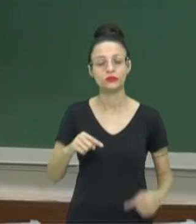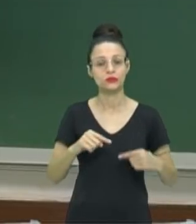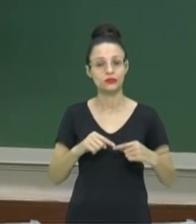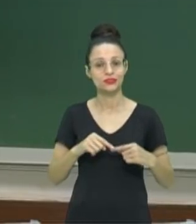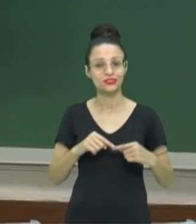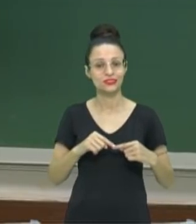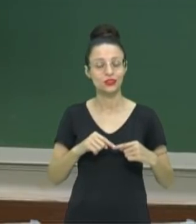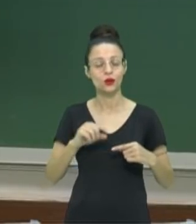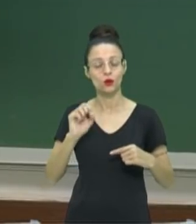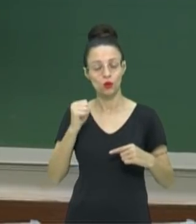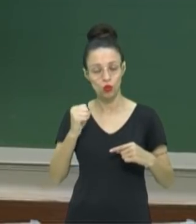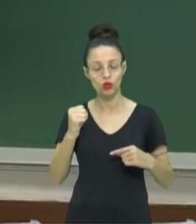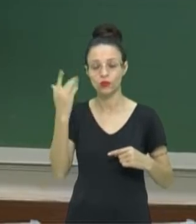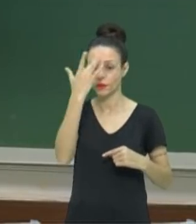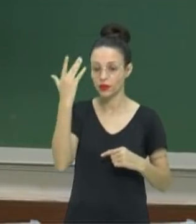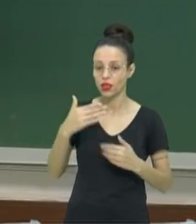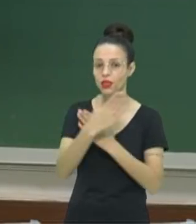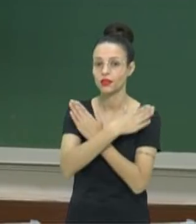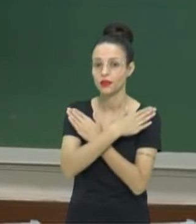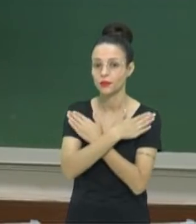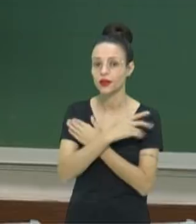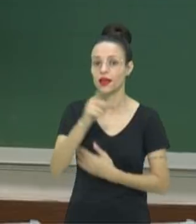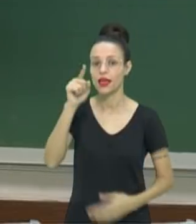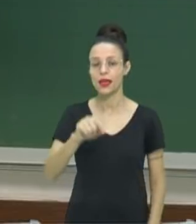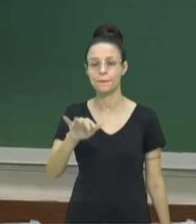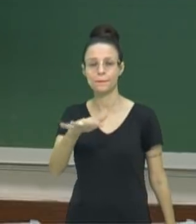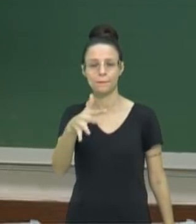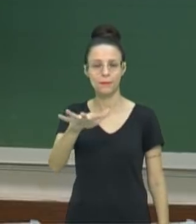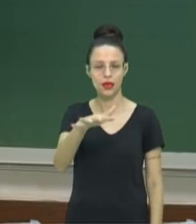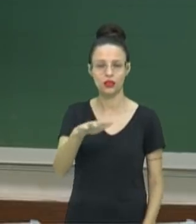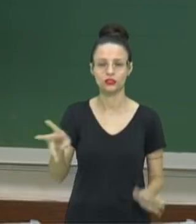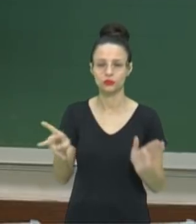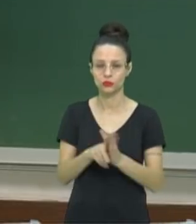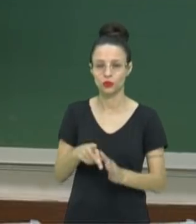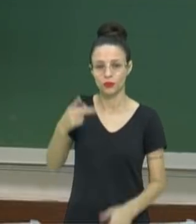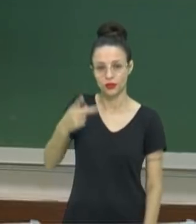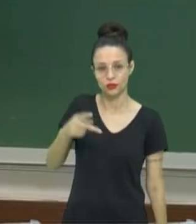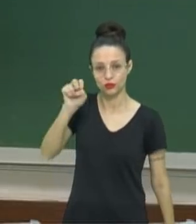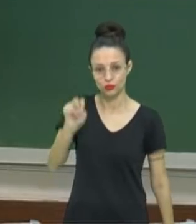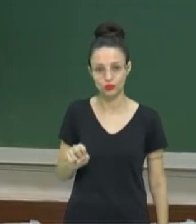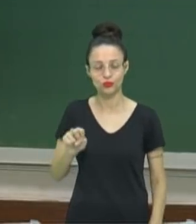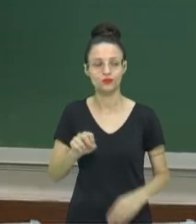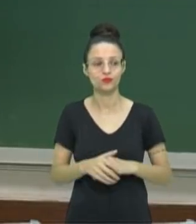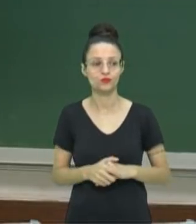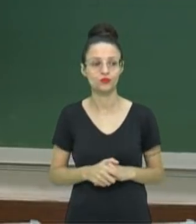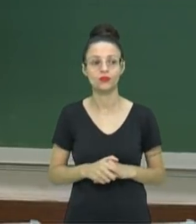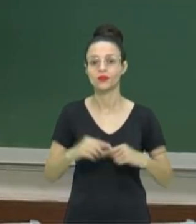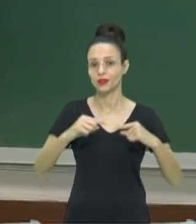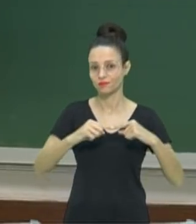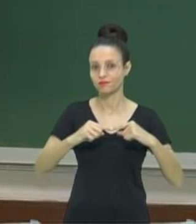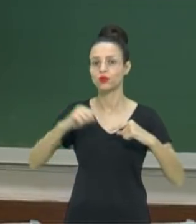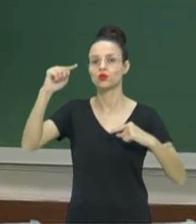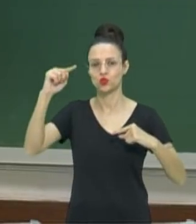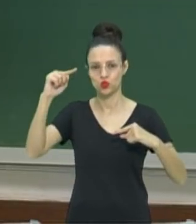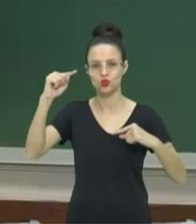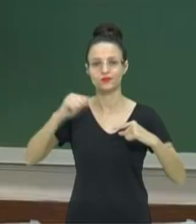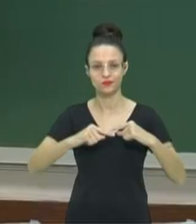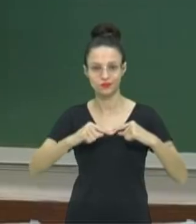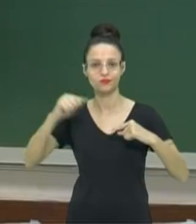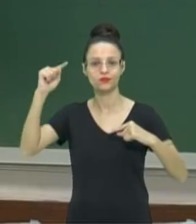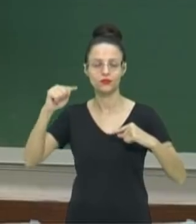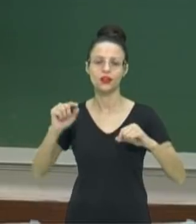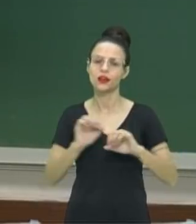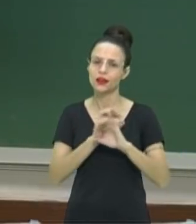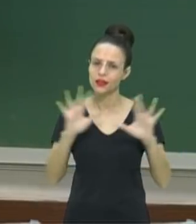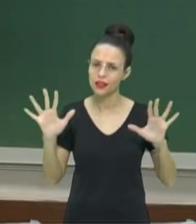pessoas, 8 pessoas estão desempregadas, é a média da região sul. se elevou aqui nos últimos anos. Claro